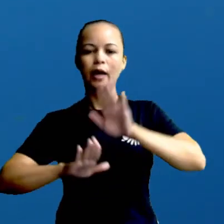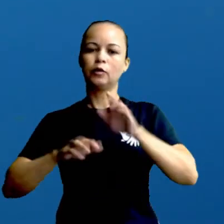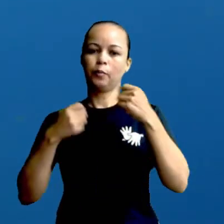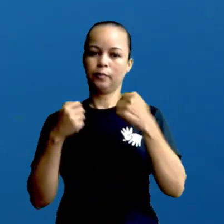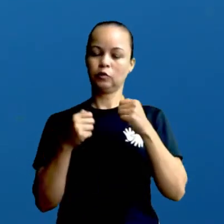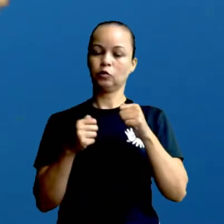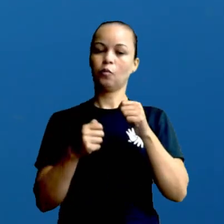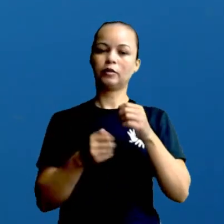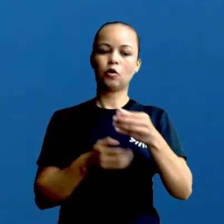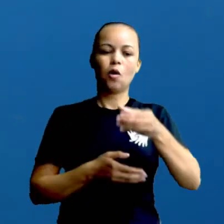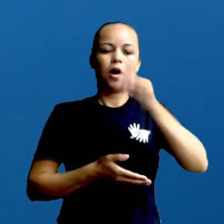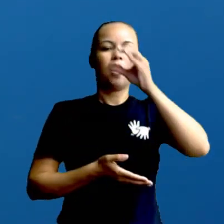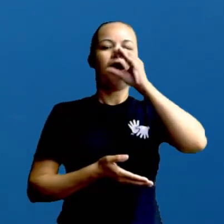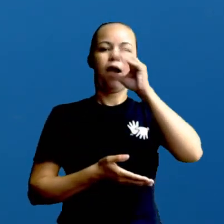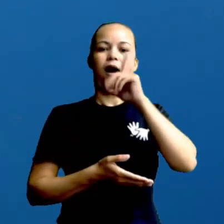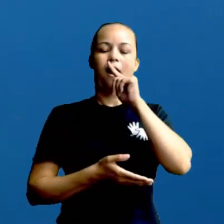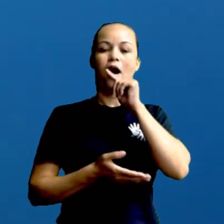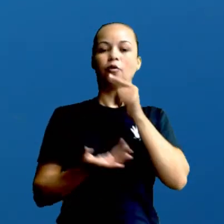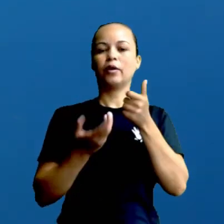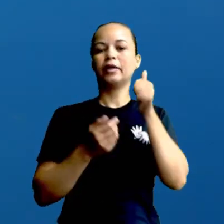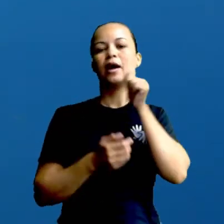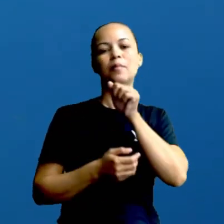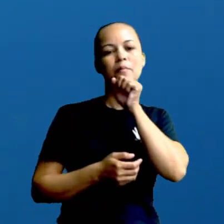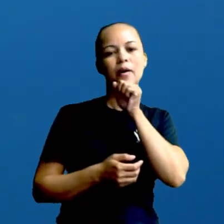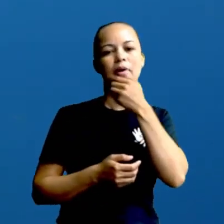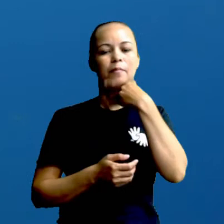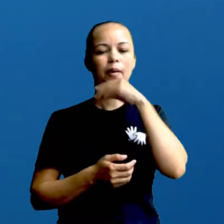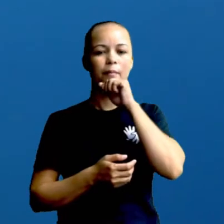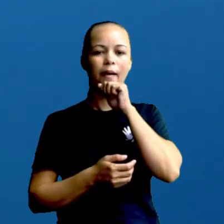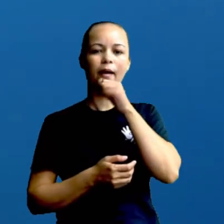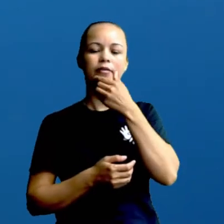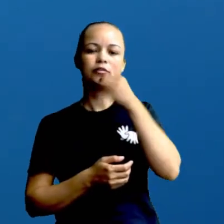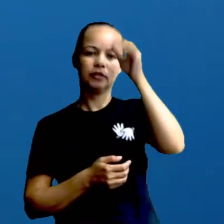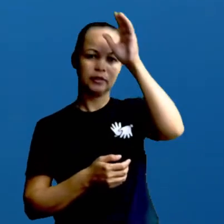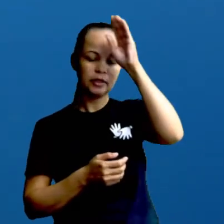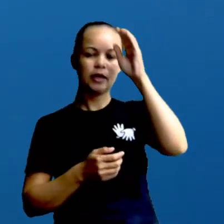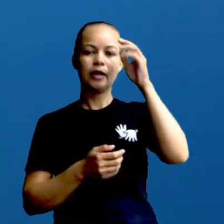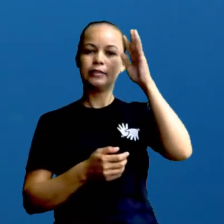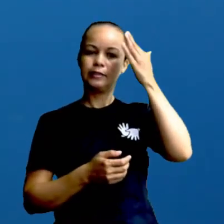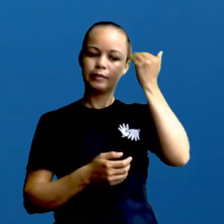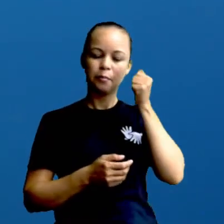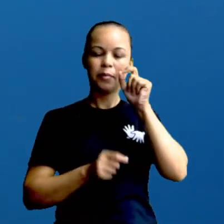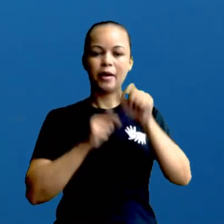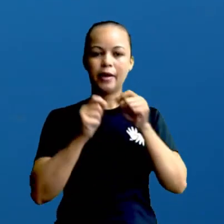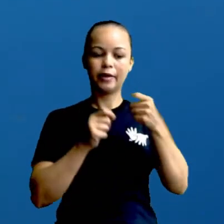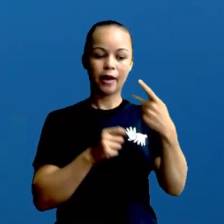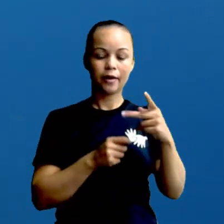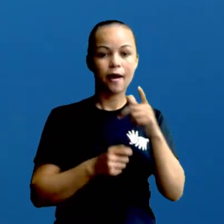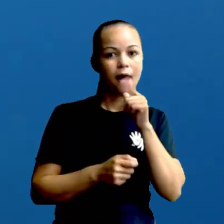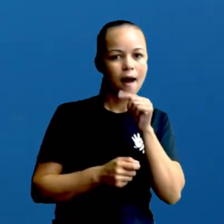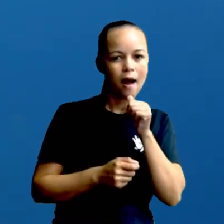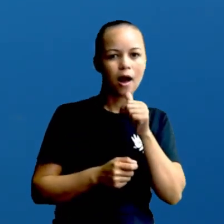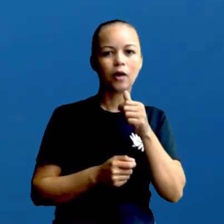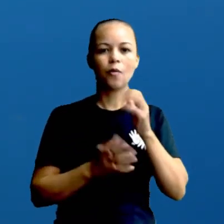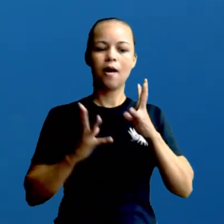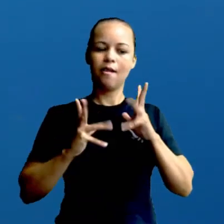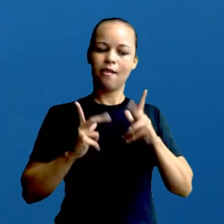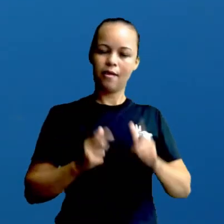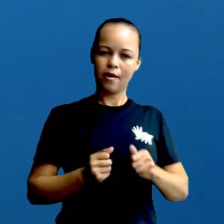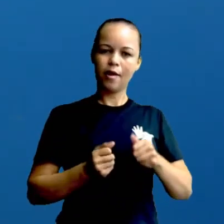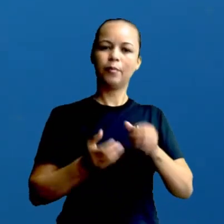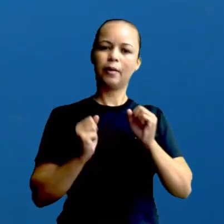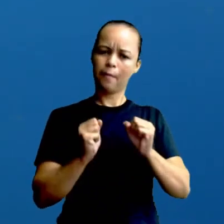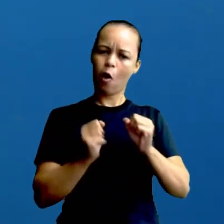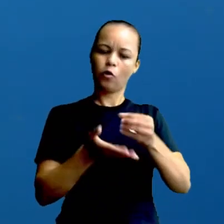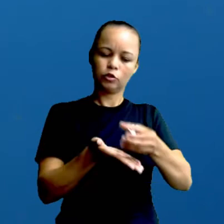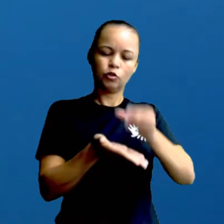titio, a titia, o responsável diz que aquela água é sim uma água limpa, que é boa para consumo, tá certo? A gente sempre tem que